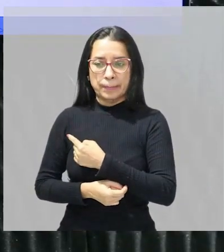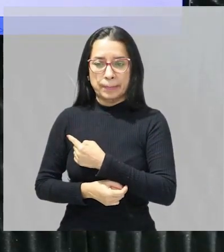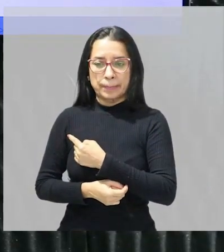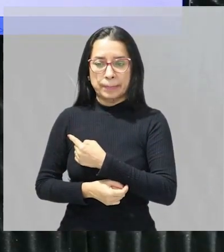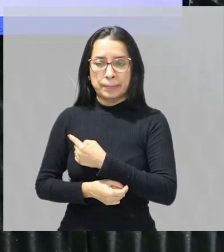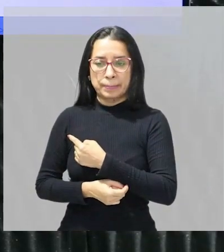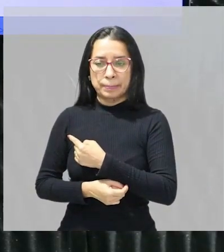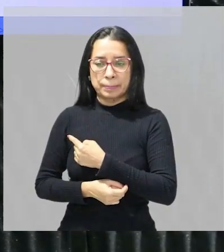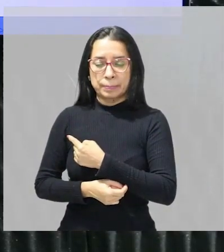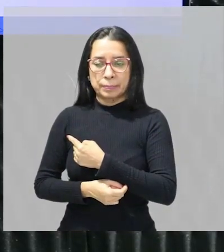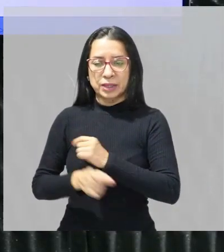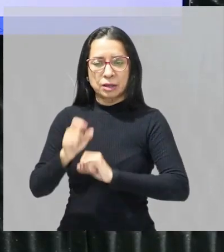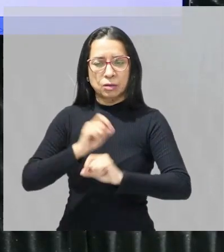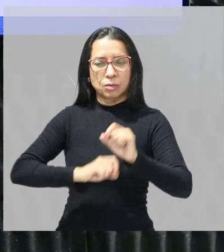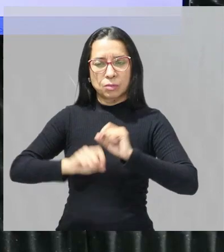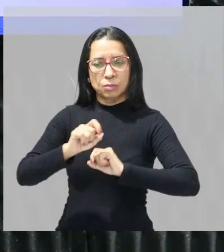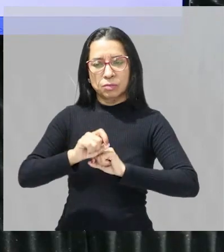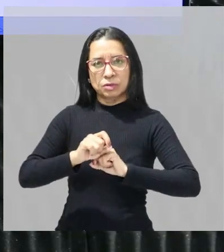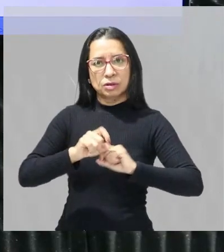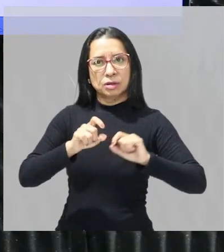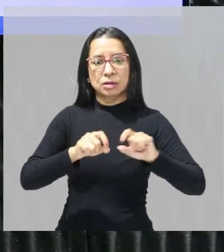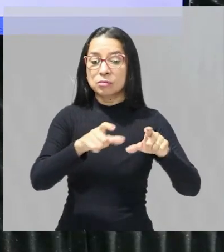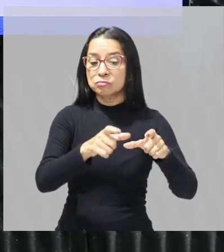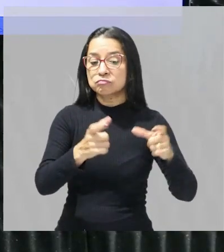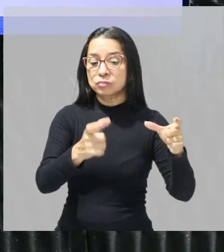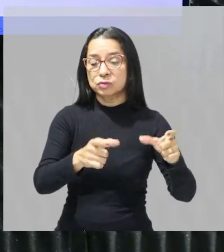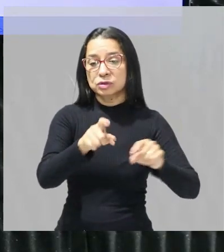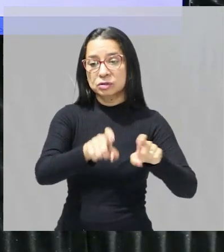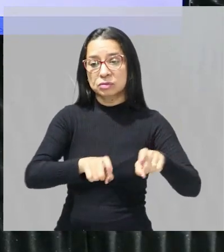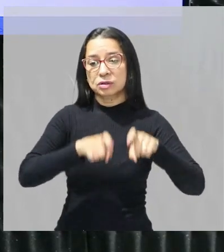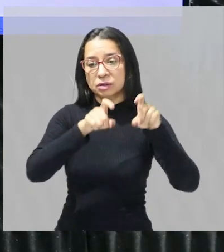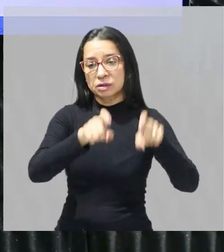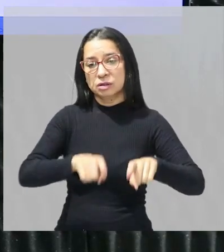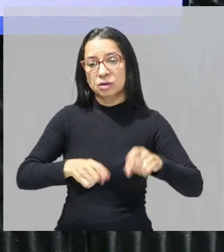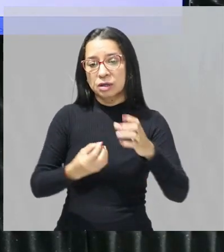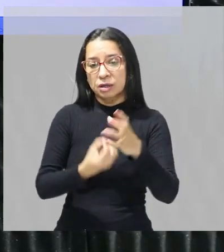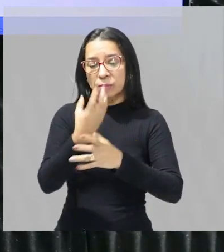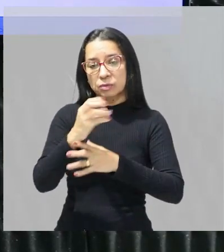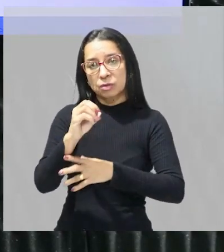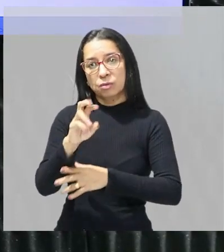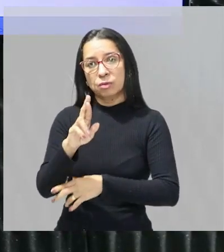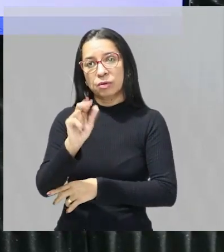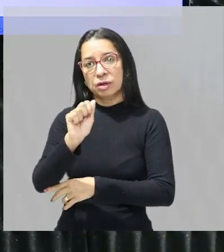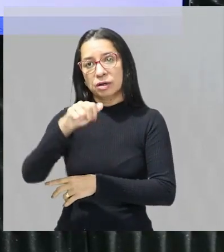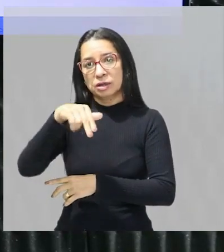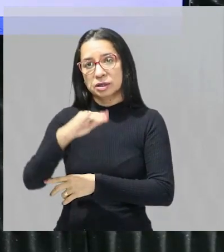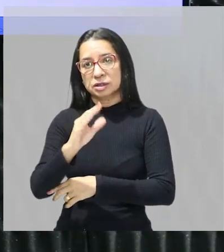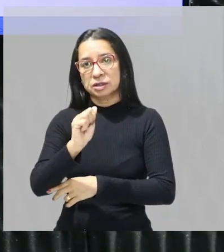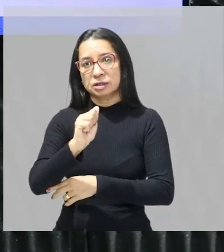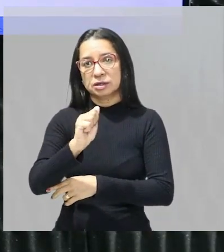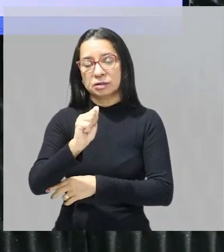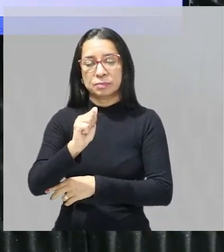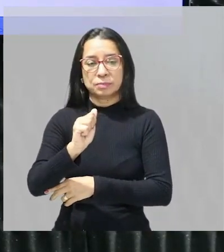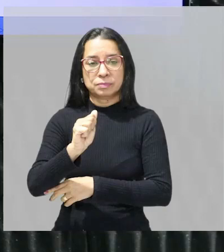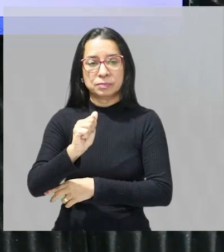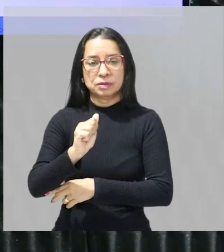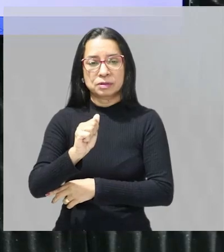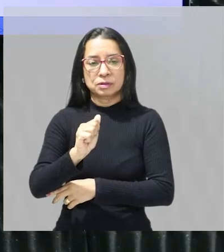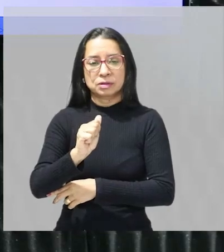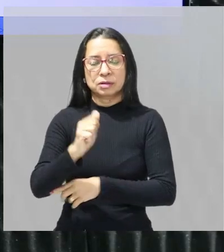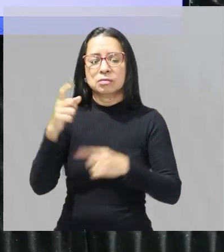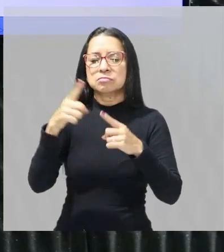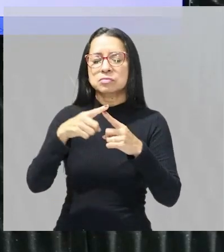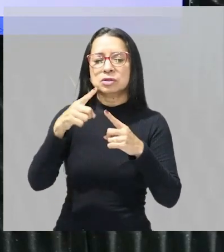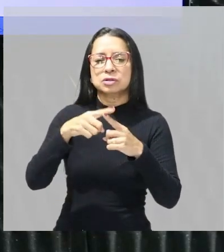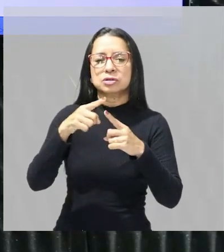né, agrícola da produção orgânica. Então, a pergunta é simples, galera. Vem para o texto. Ele te pergunta, que tipo de